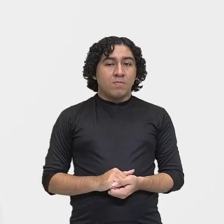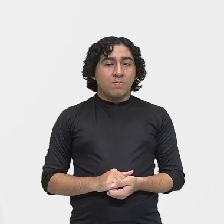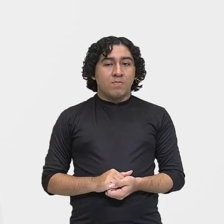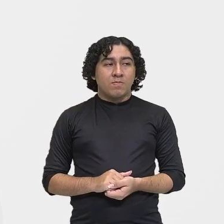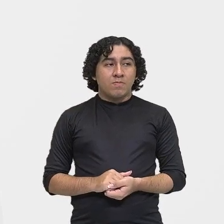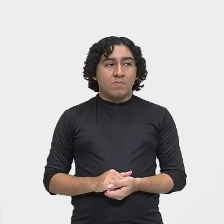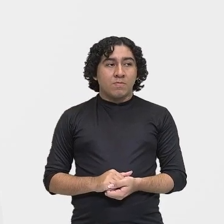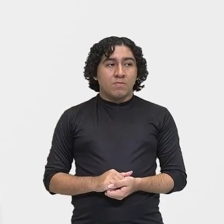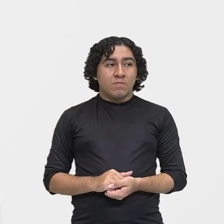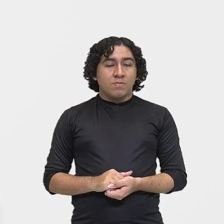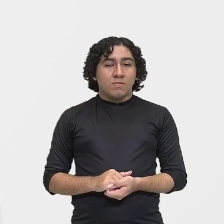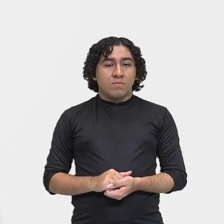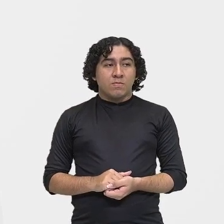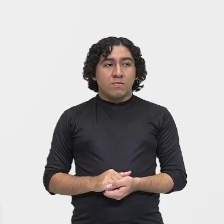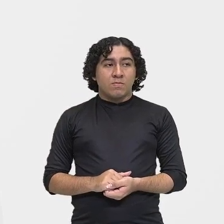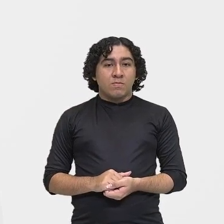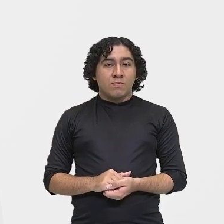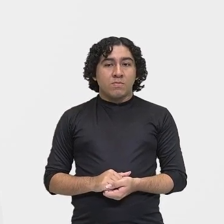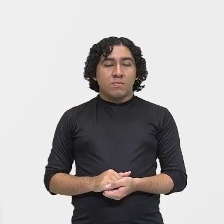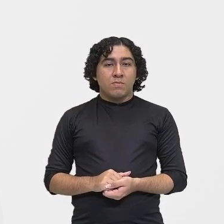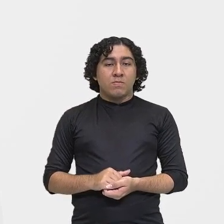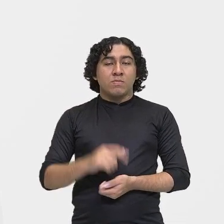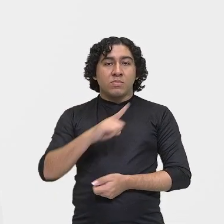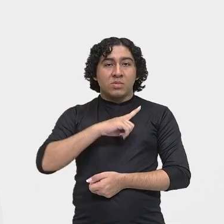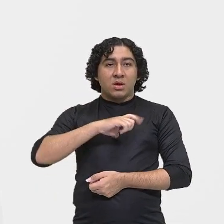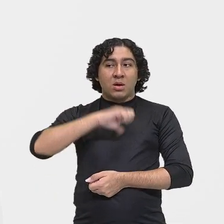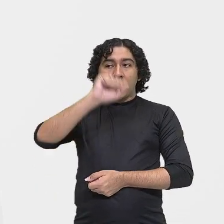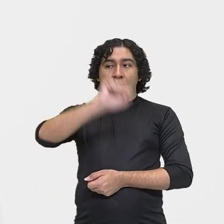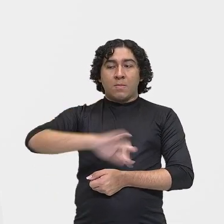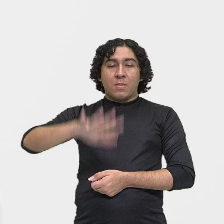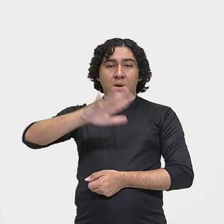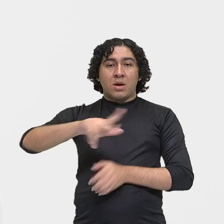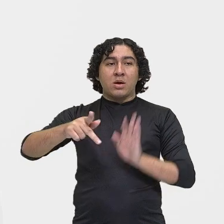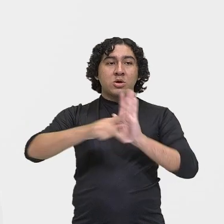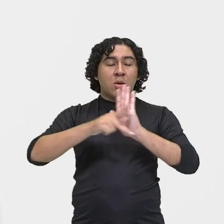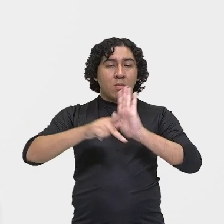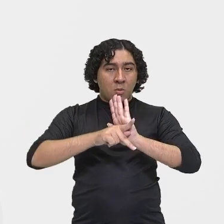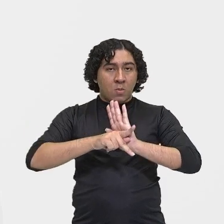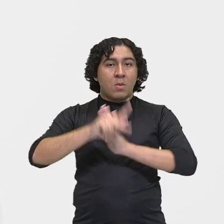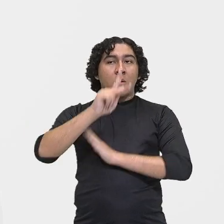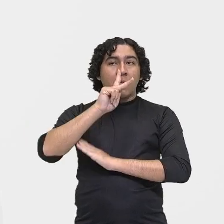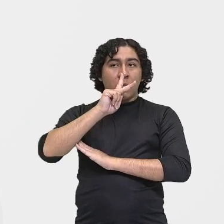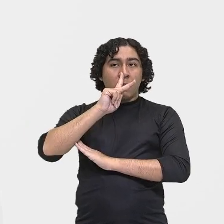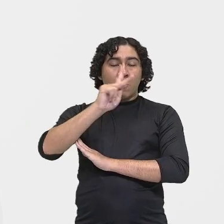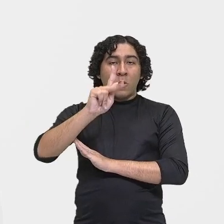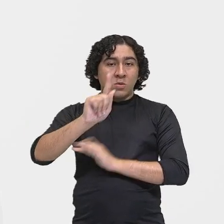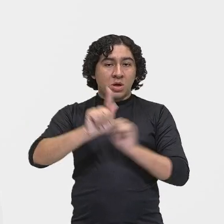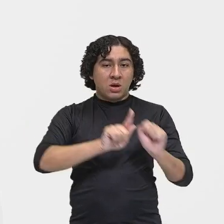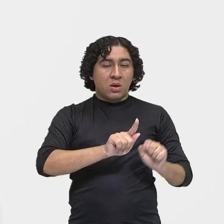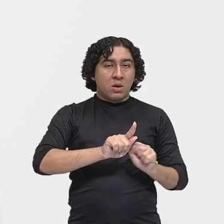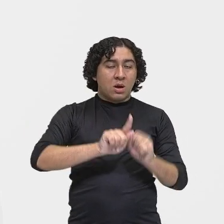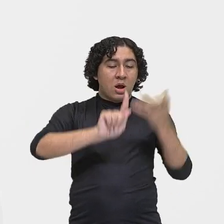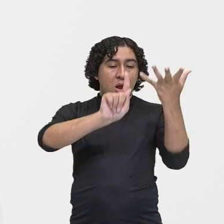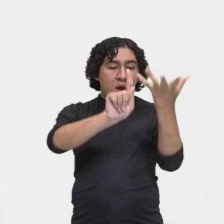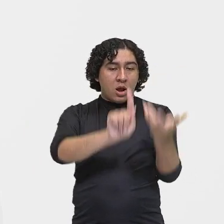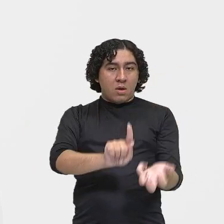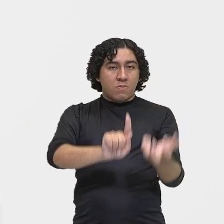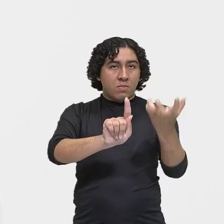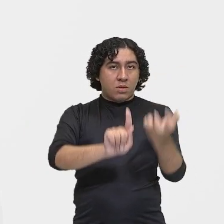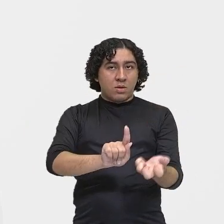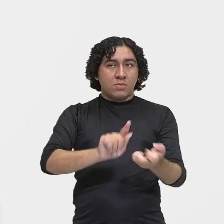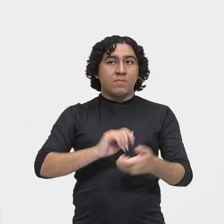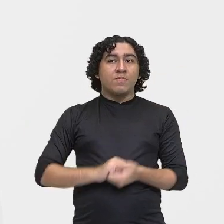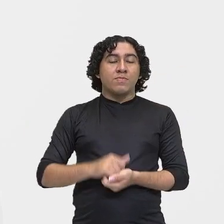observa, você tem aí essa imagem da força gravitacional, você tem aí a